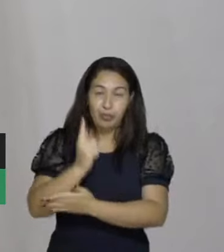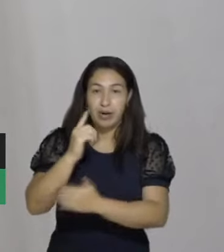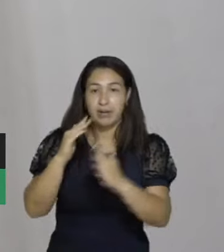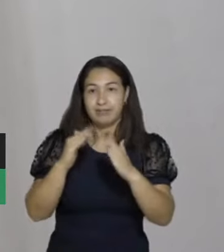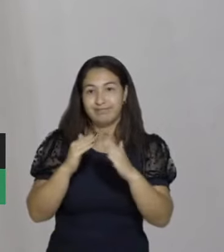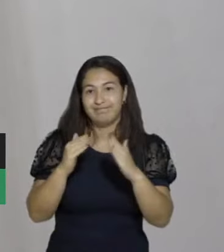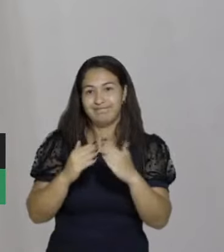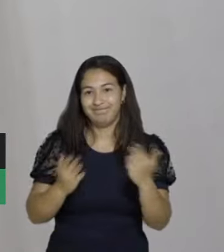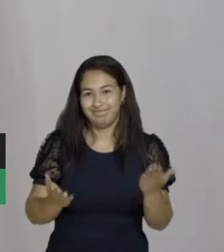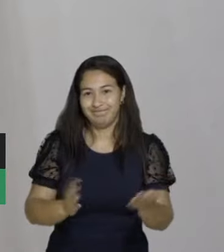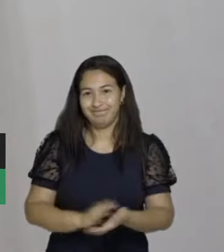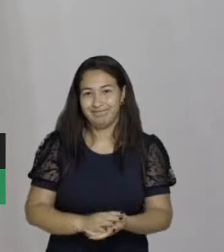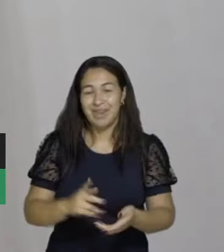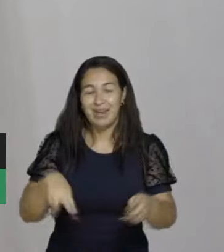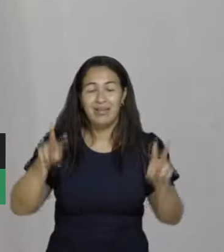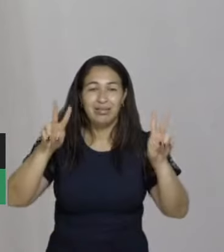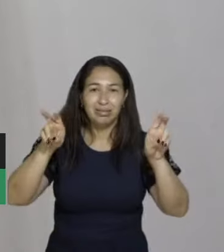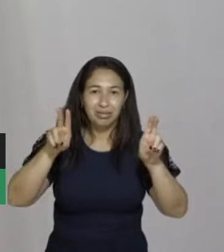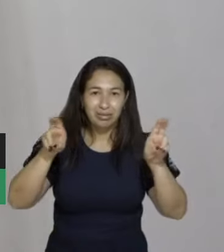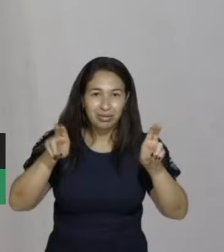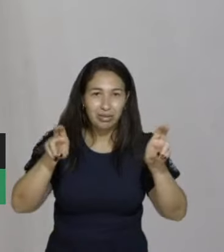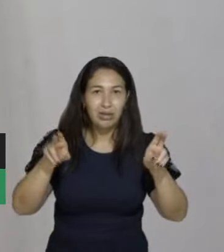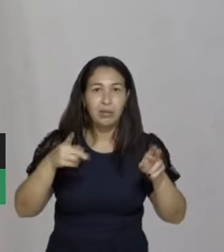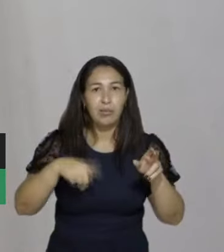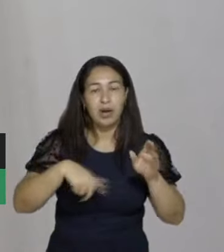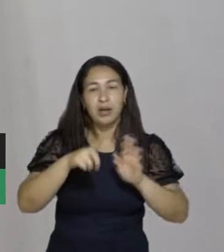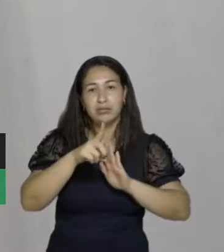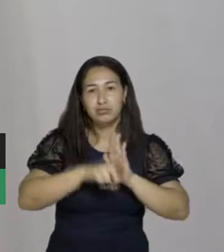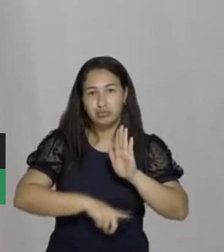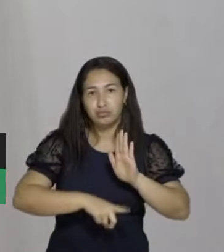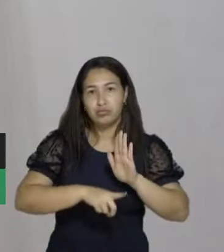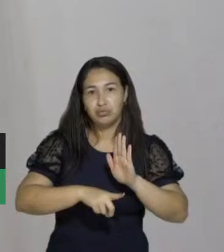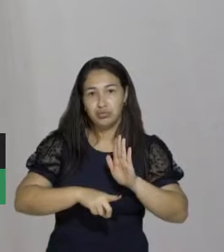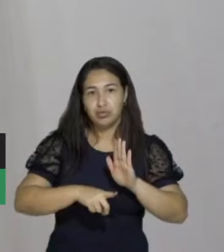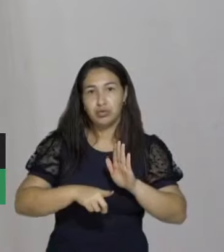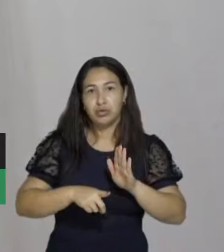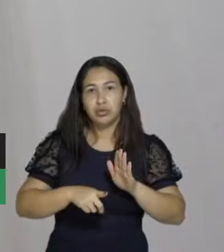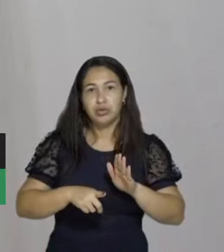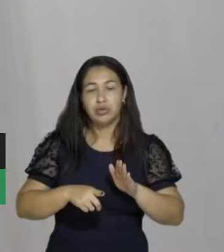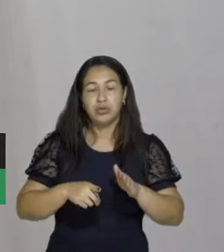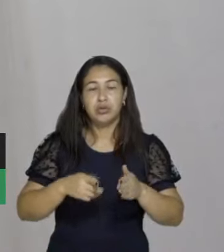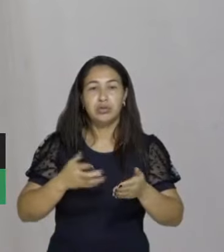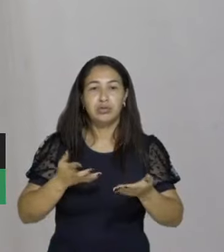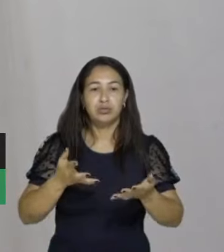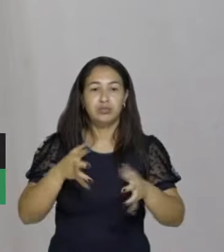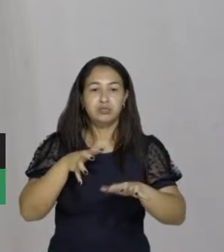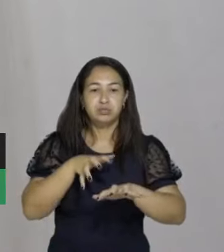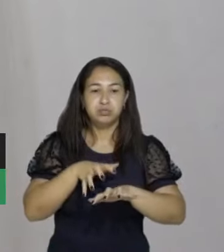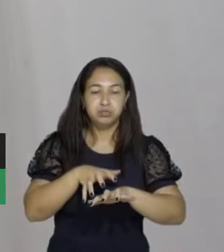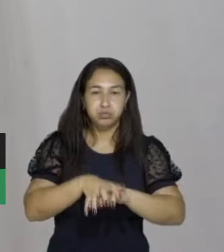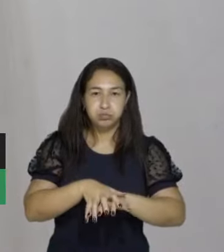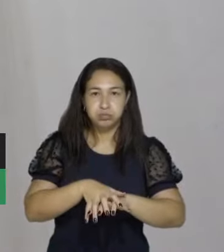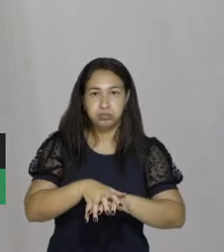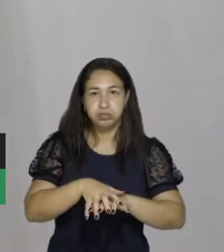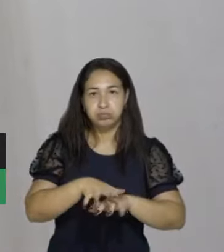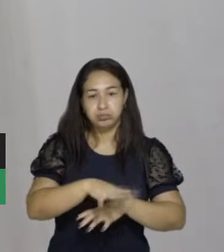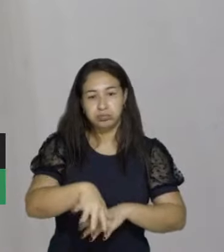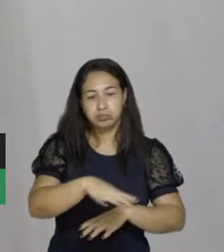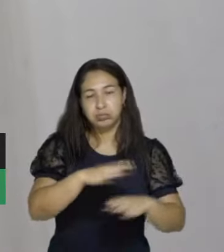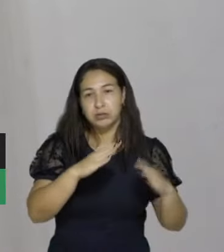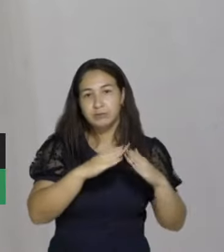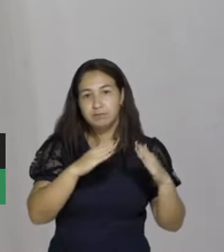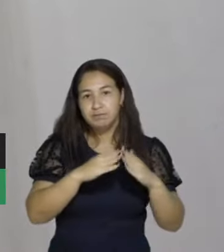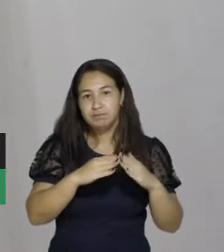é um tema que a gente quer chamar que é o direito ao acesso ou direito à cidade e por fim a questão é